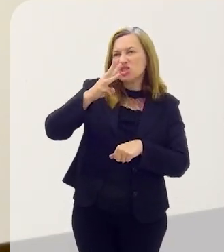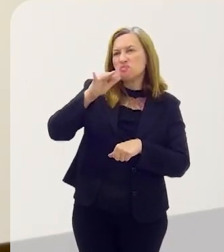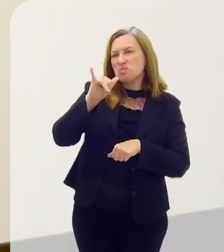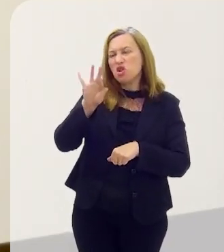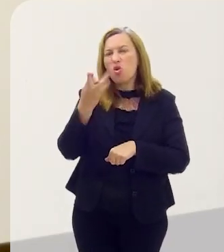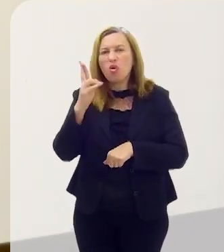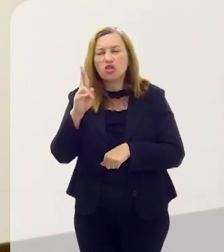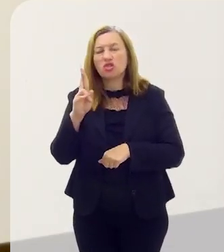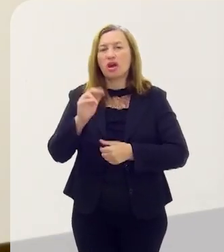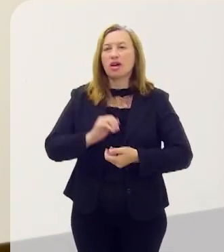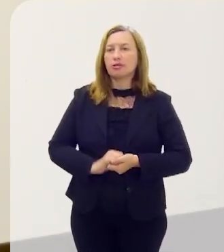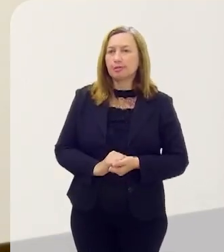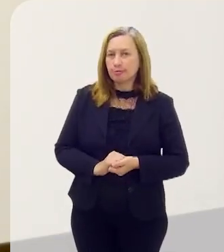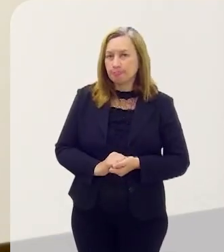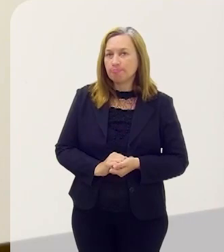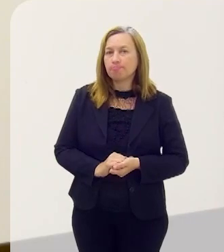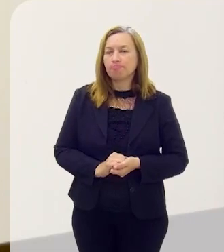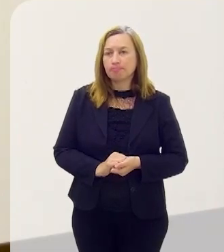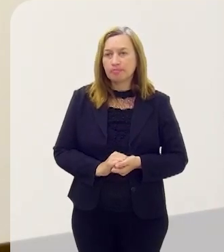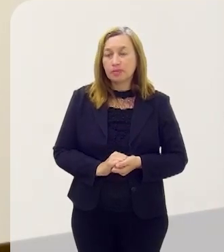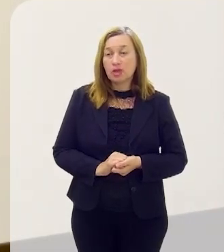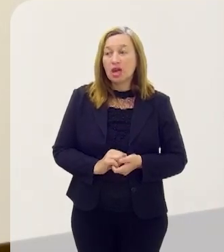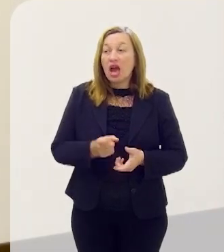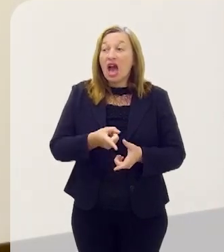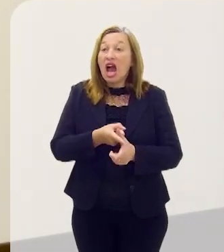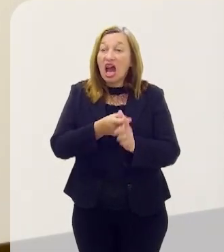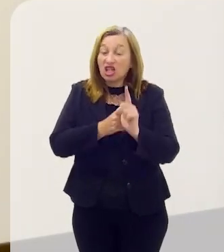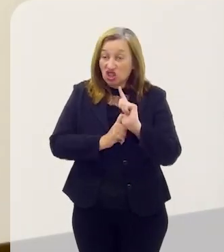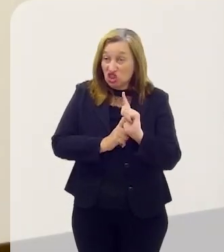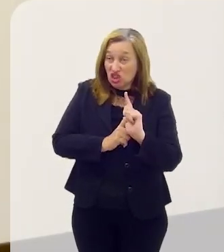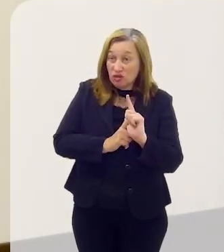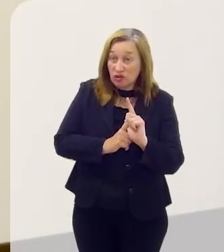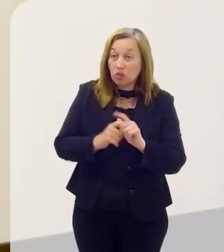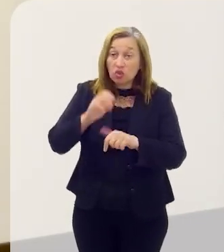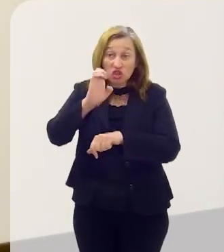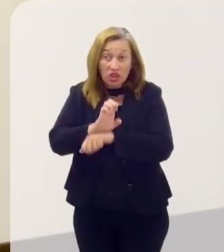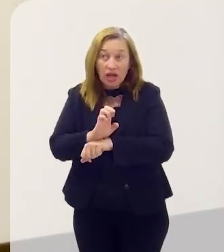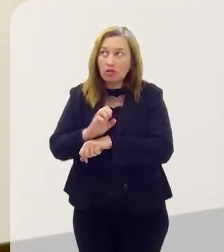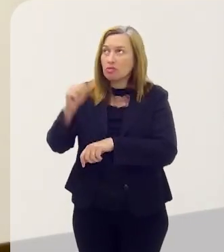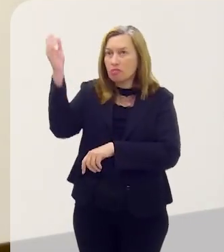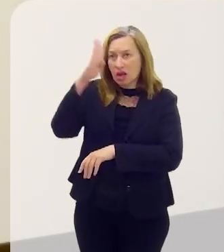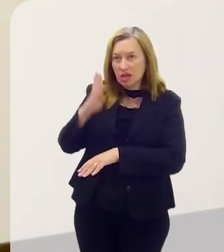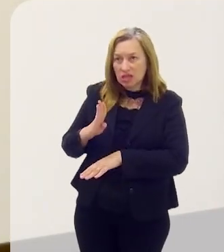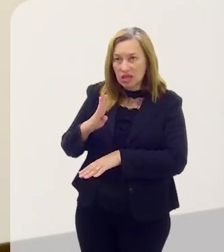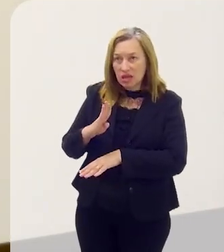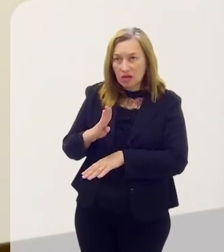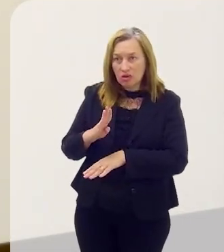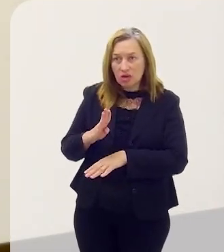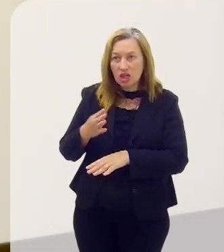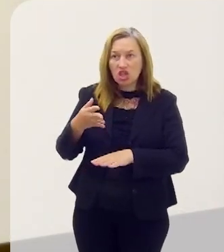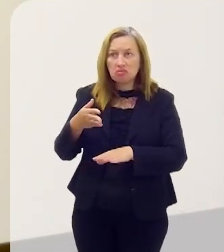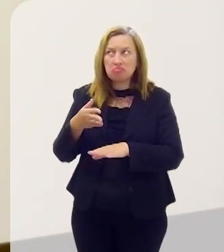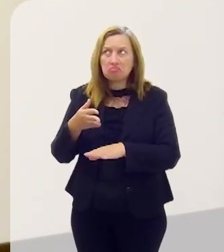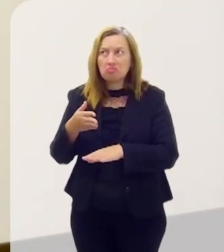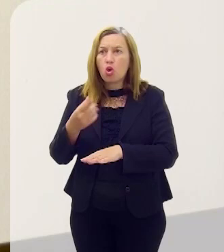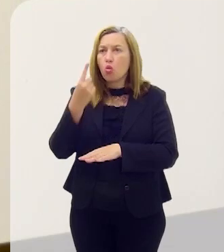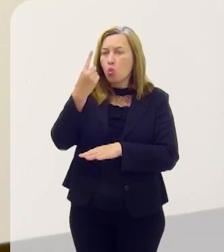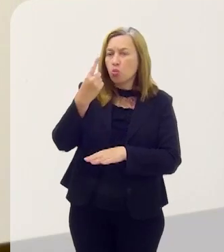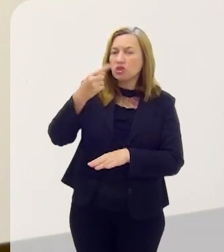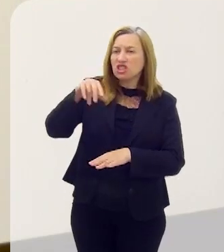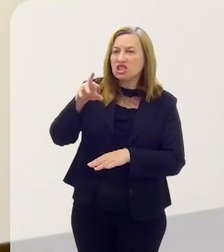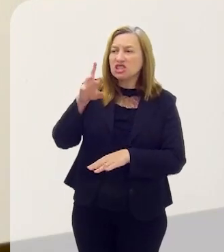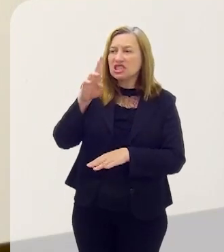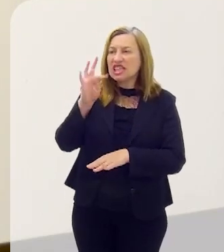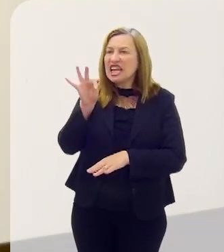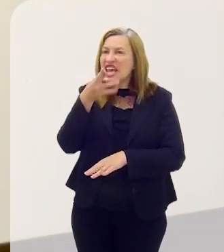3 bilhões de reais. A dívida ativa dos estados brasileiros chega a